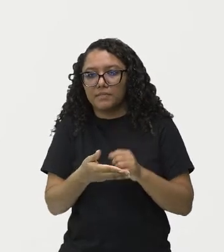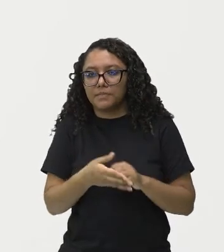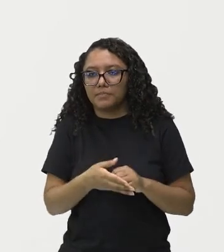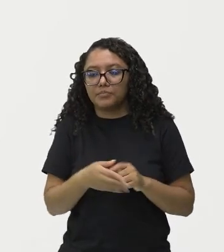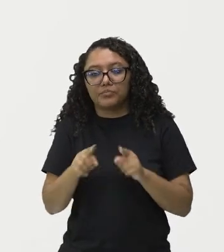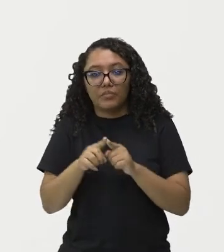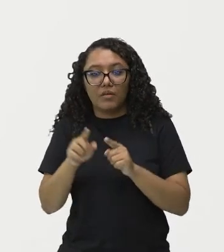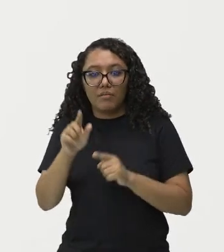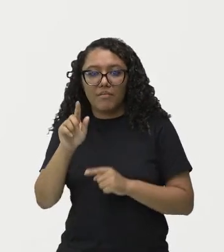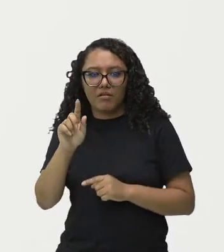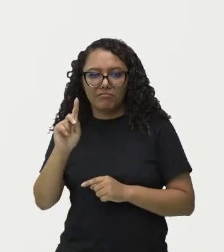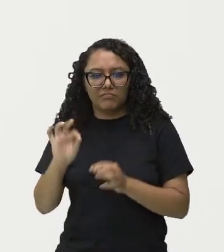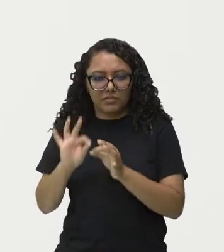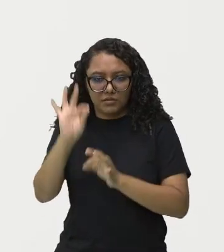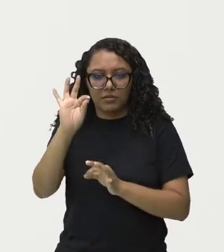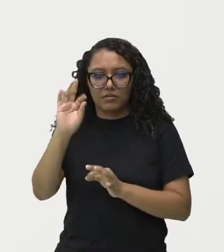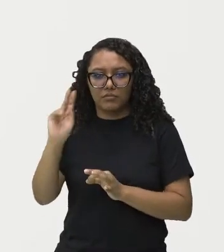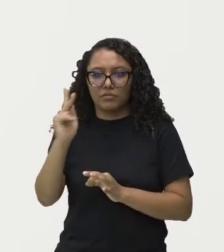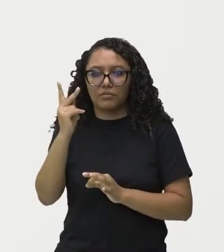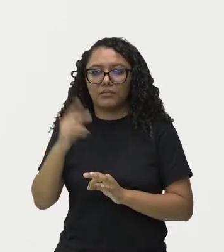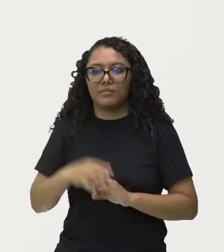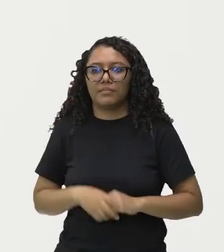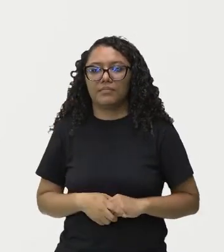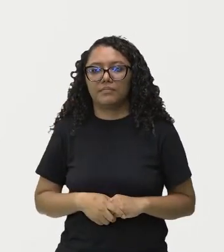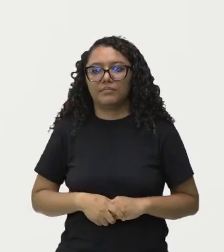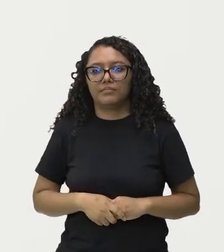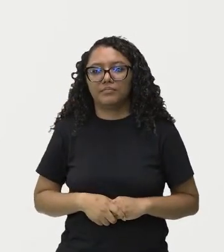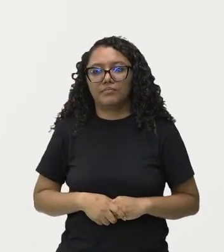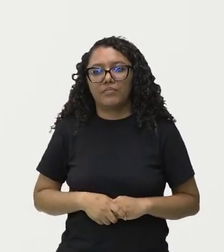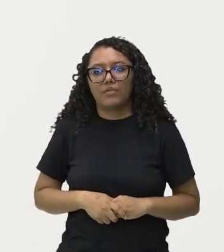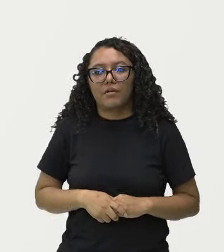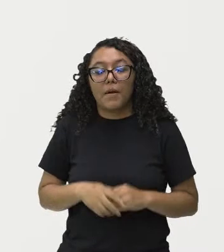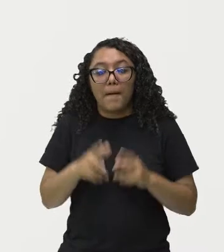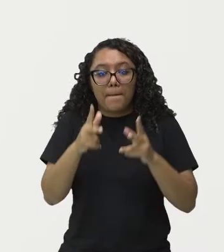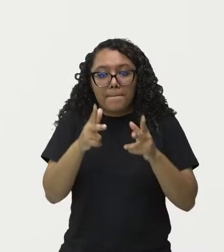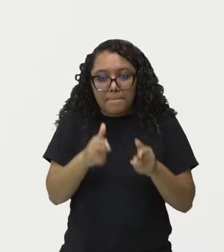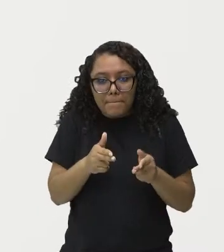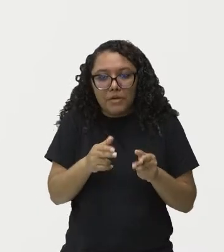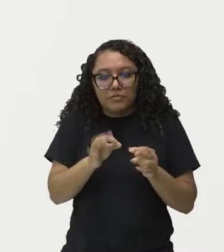pela mesma medida do diâmetro